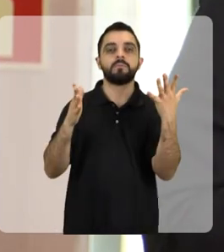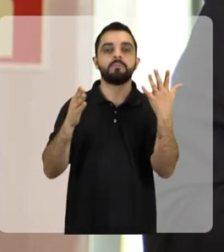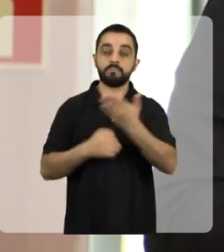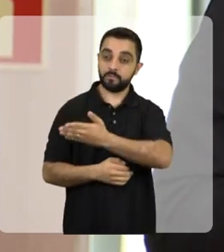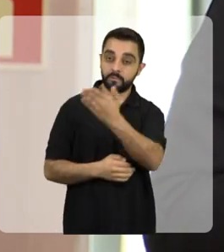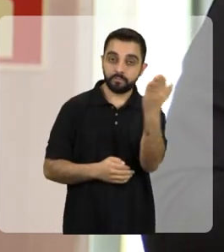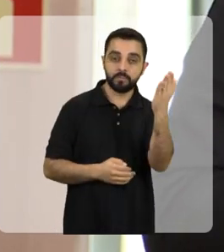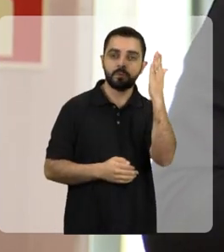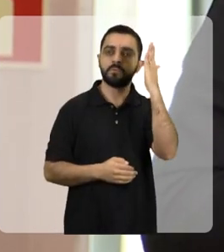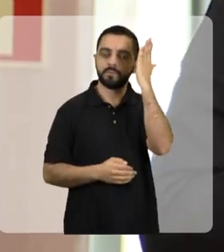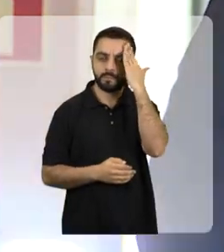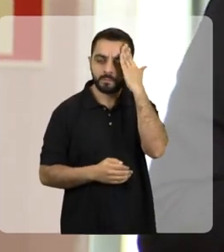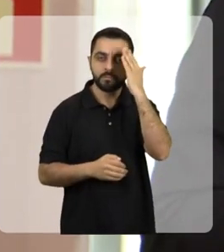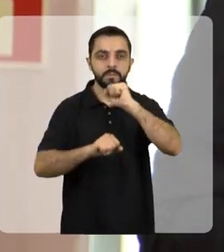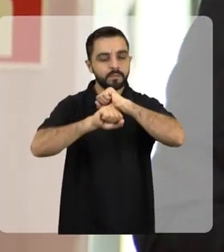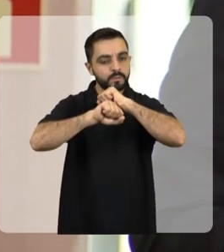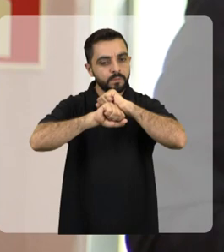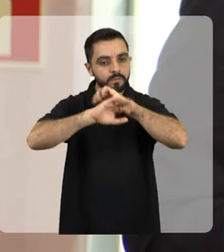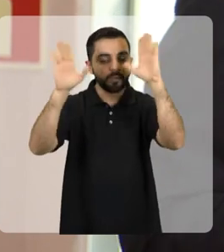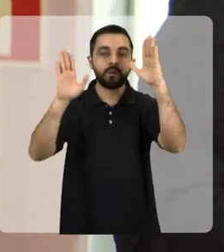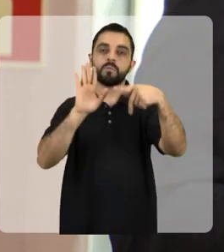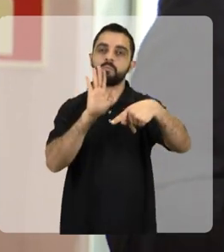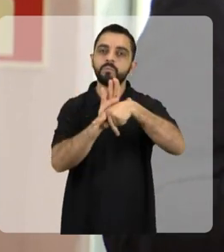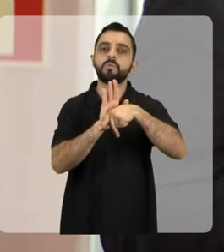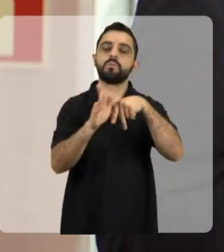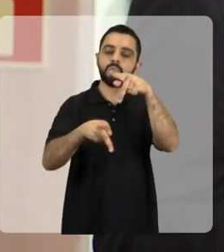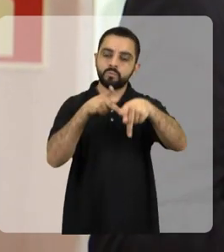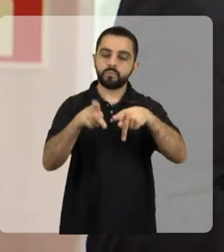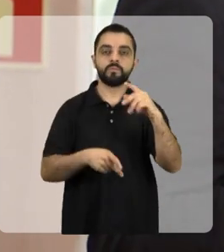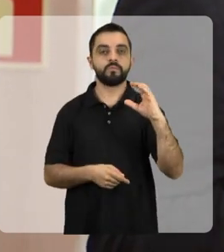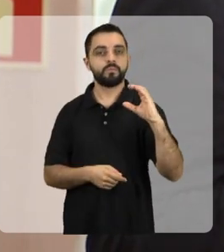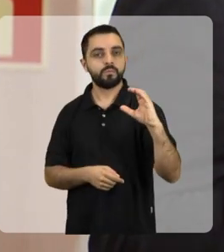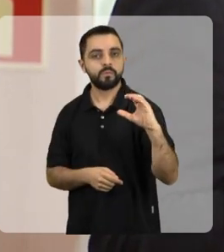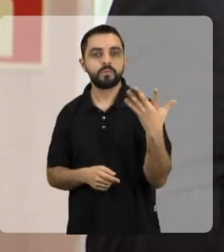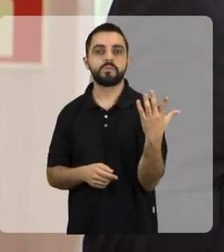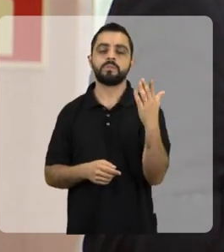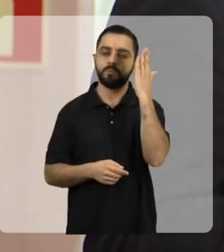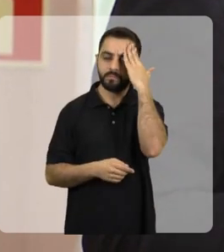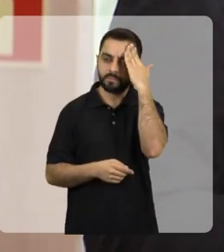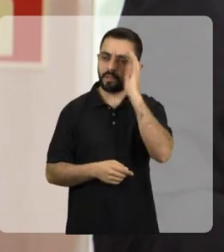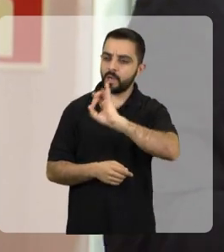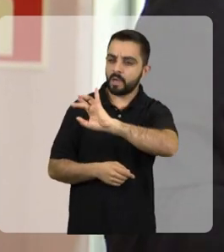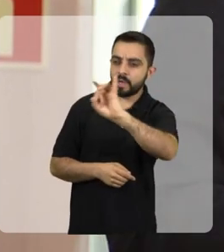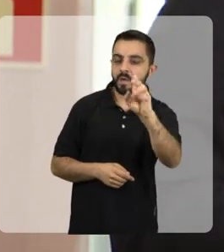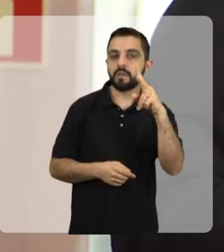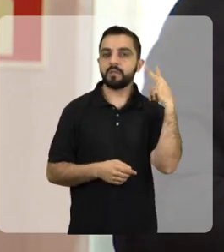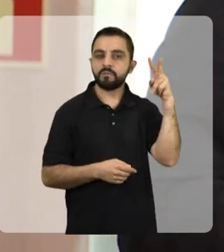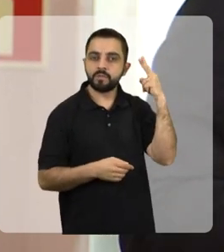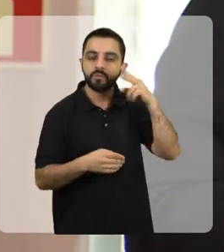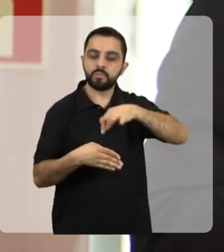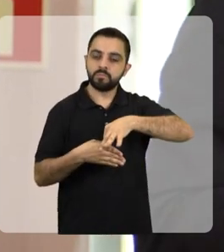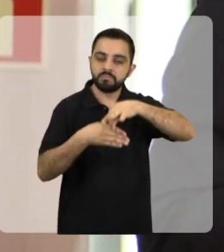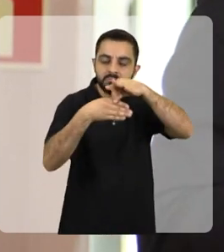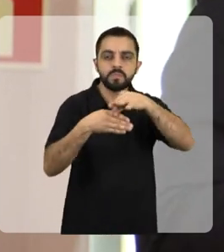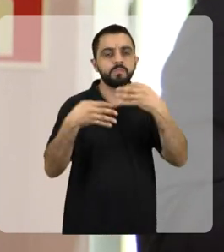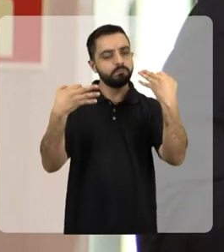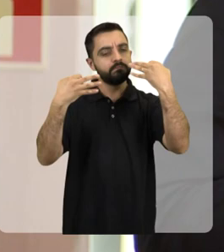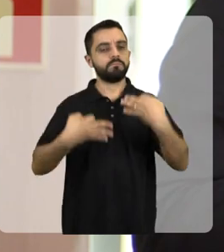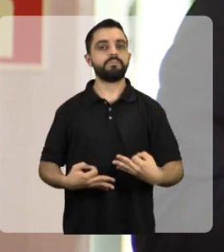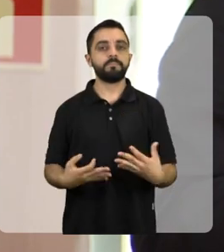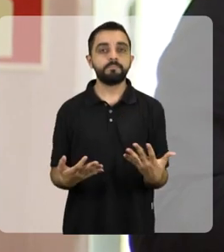e senhoras, representantes do povo curitibano, pela liderança que sei que cada um de vocês tem na